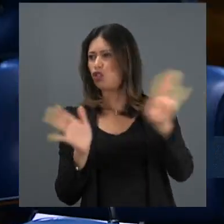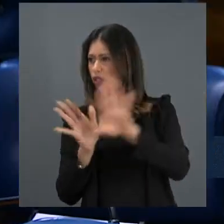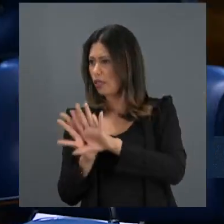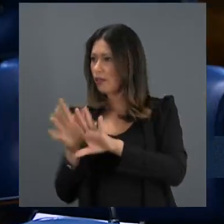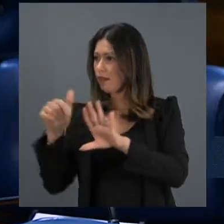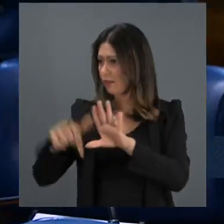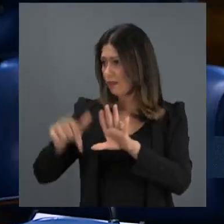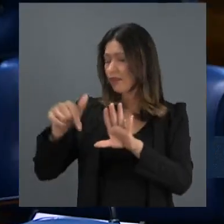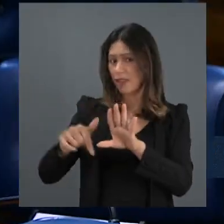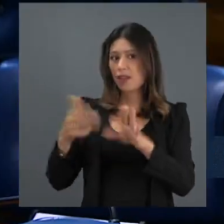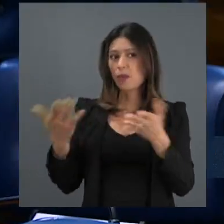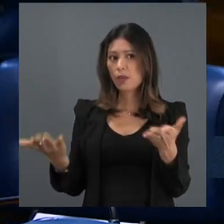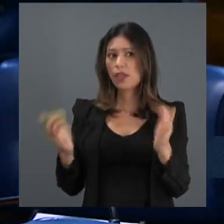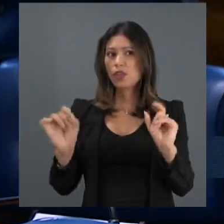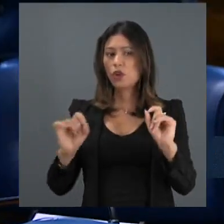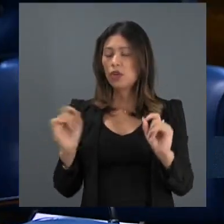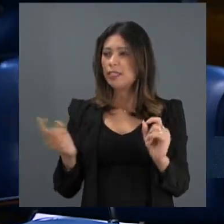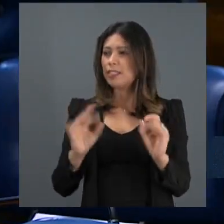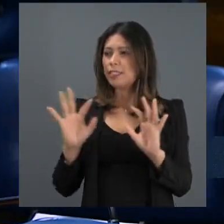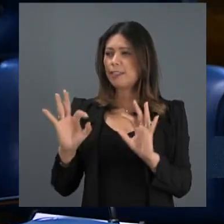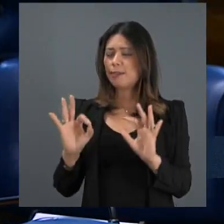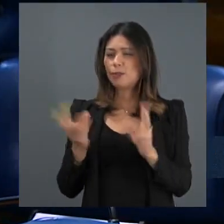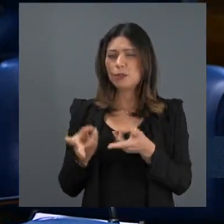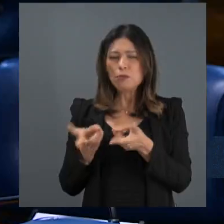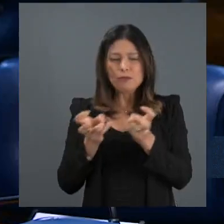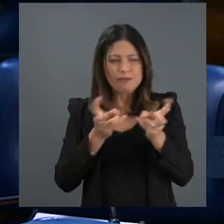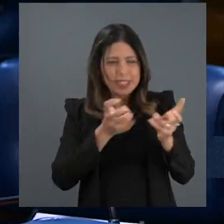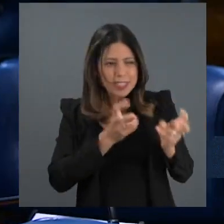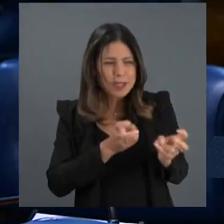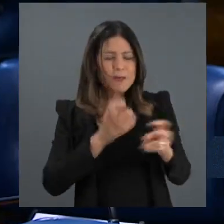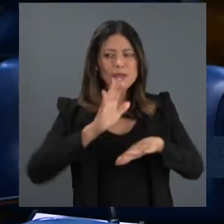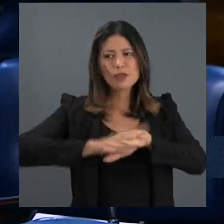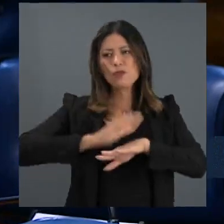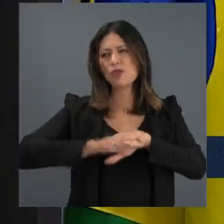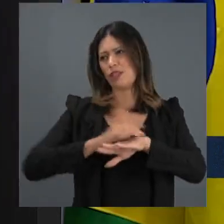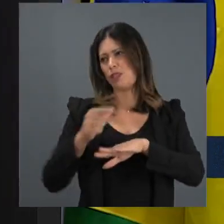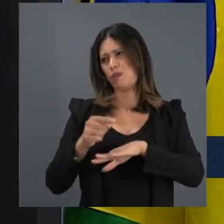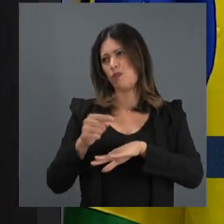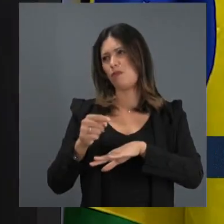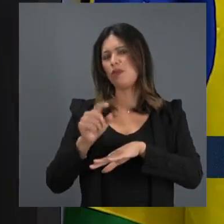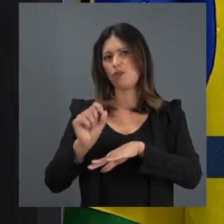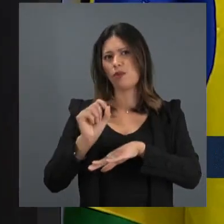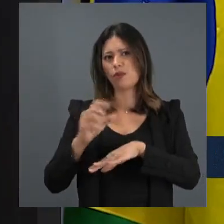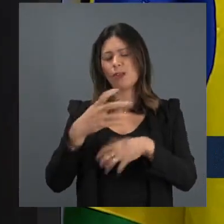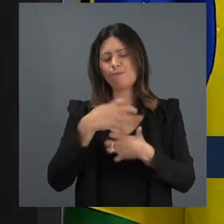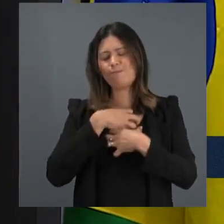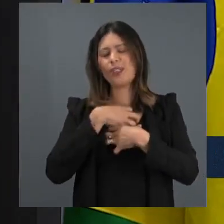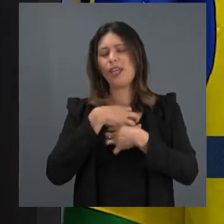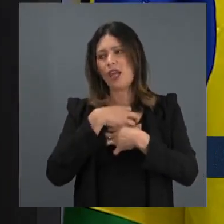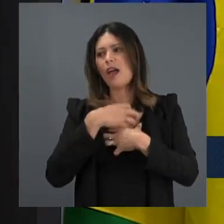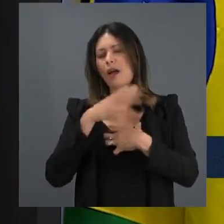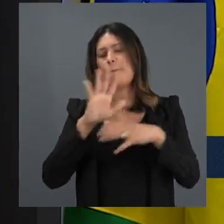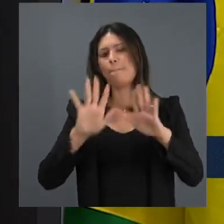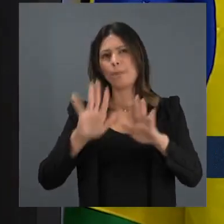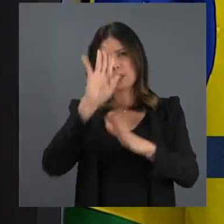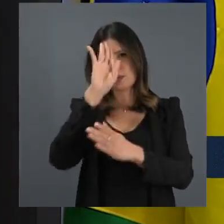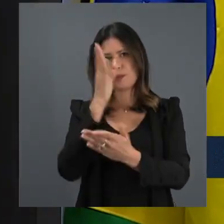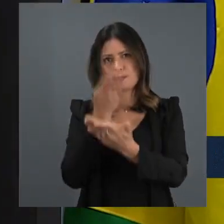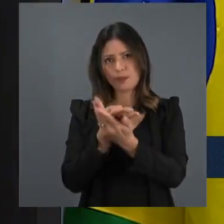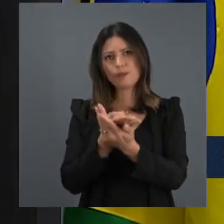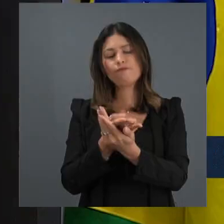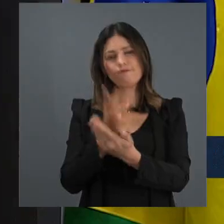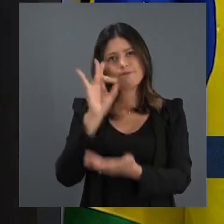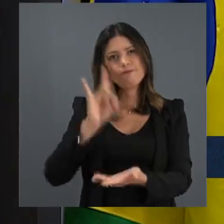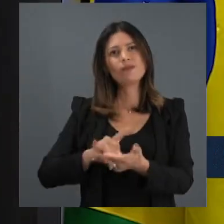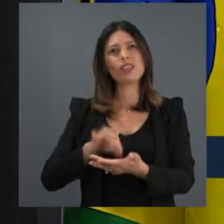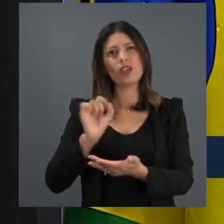gente está vendo nessa corrente é algo de tocar o coração e acredito que, de uma certa forma, é